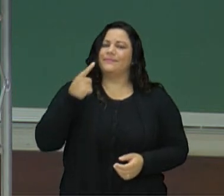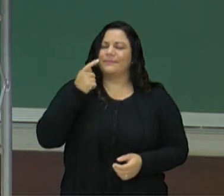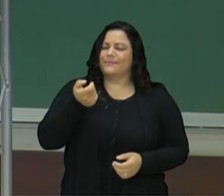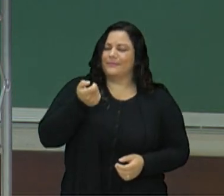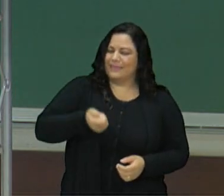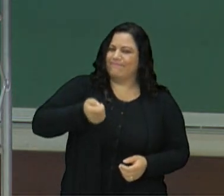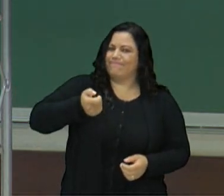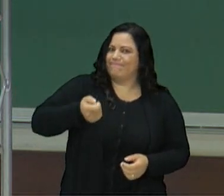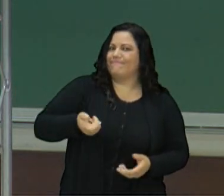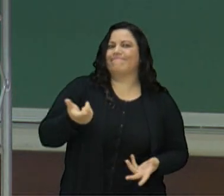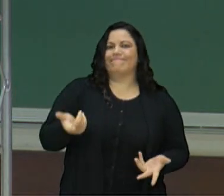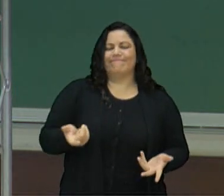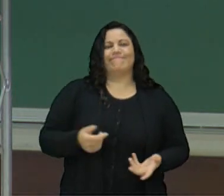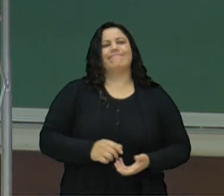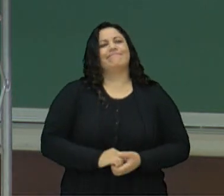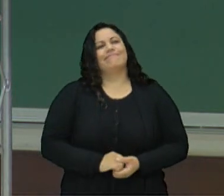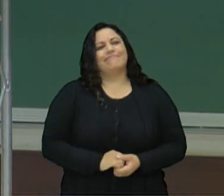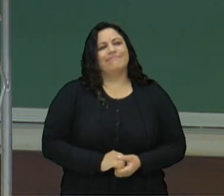amigo. Seguindo a aula.